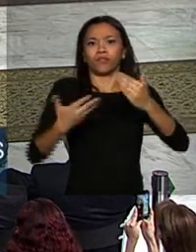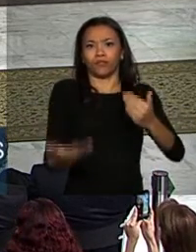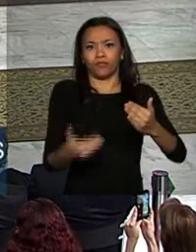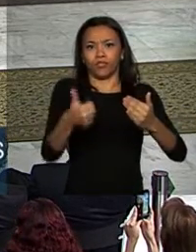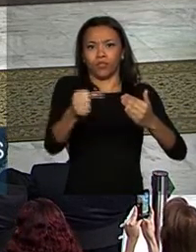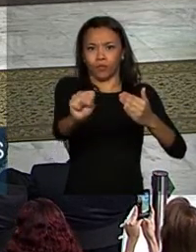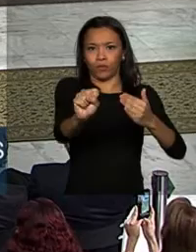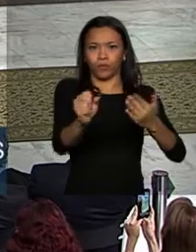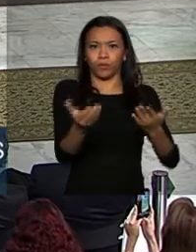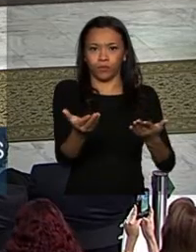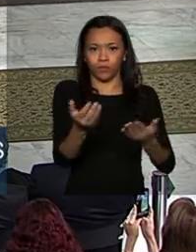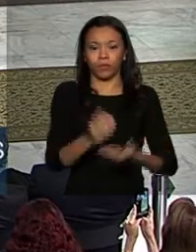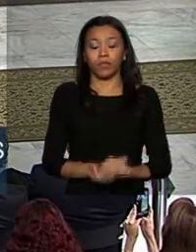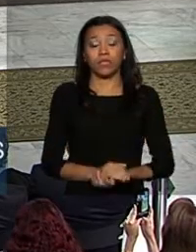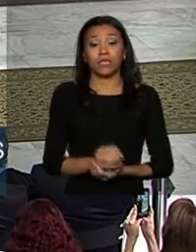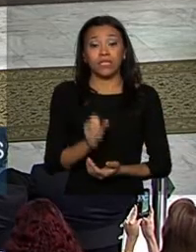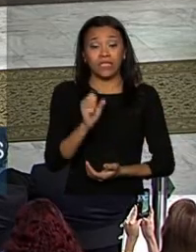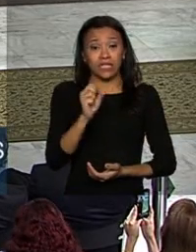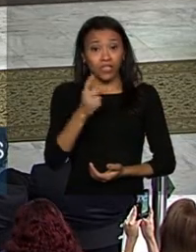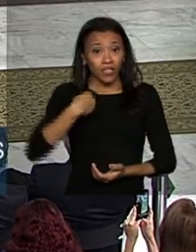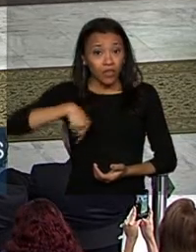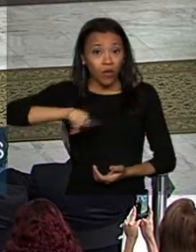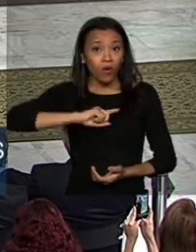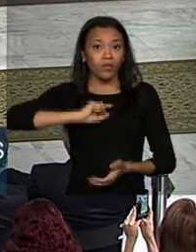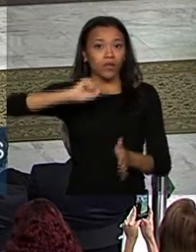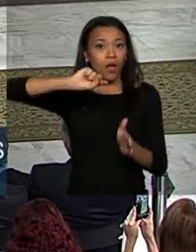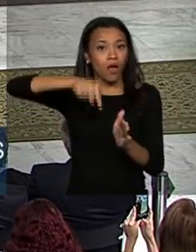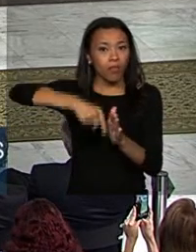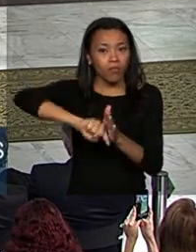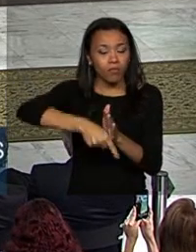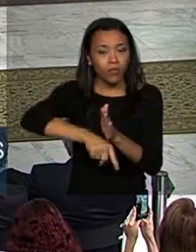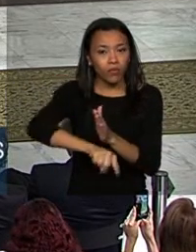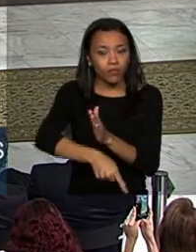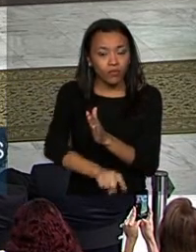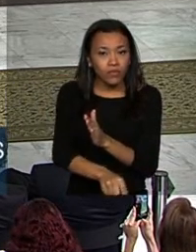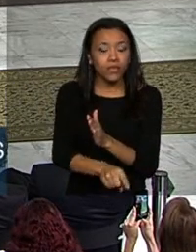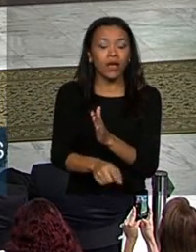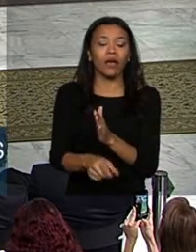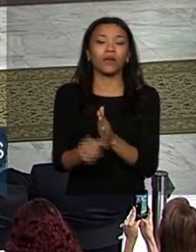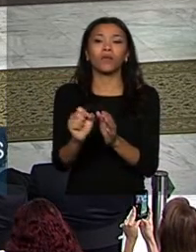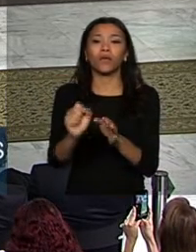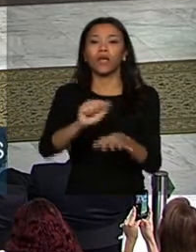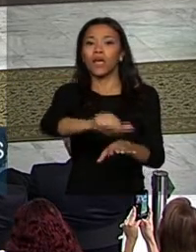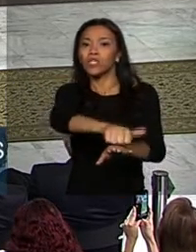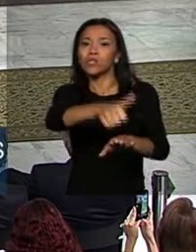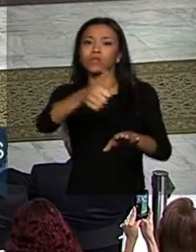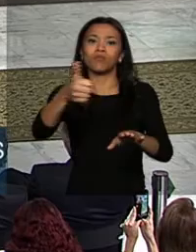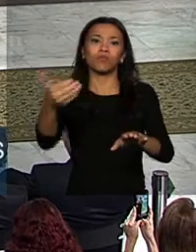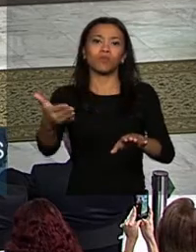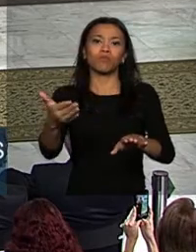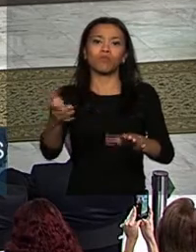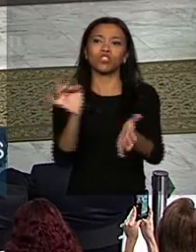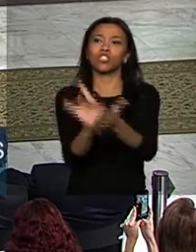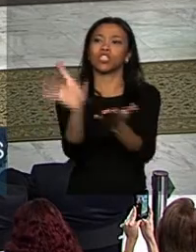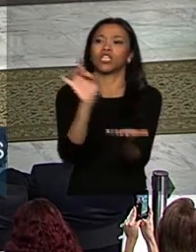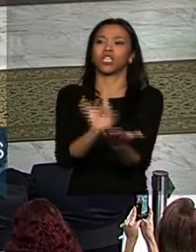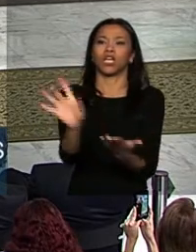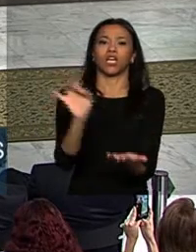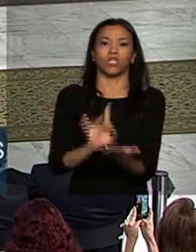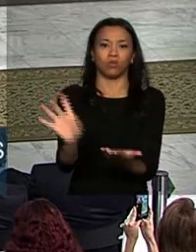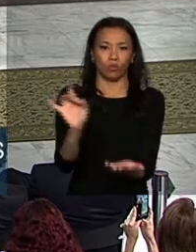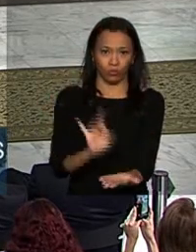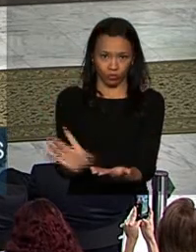ao invés da gente aprofundar a exclusão com algumas ações que